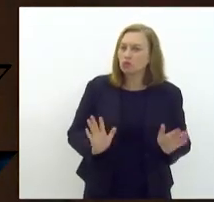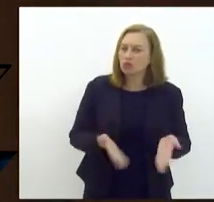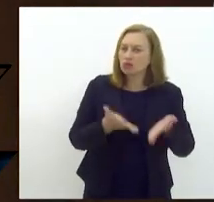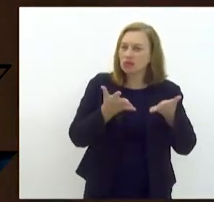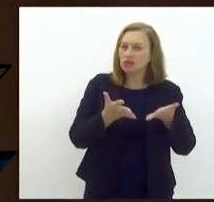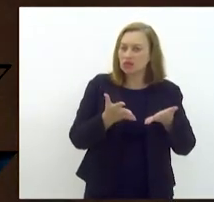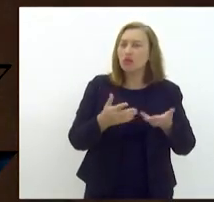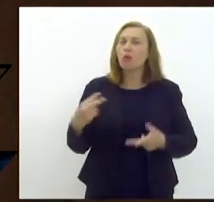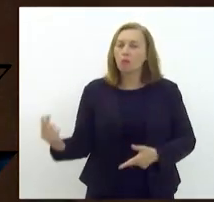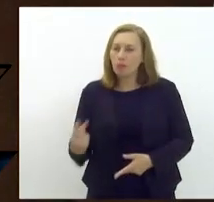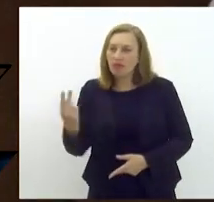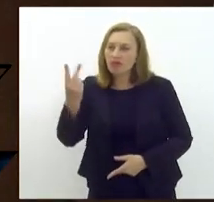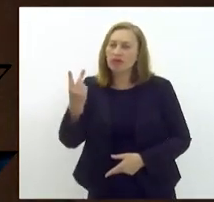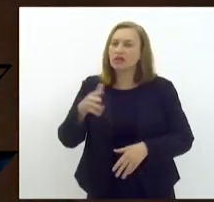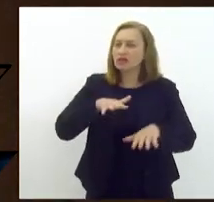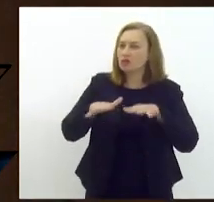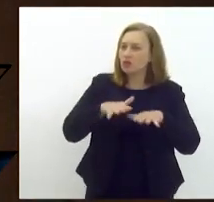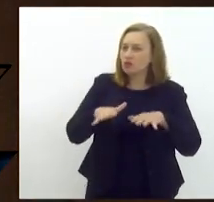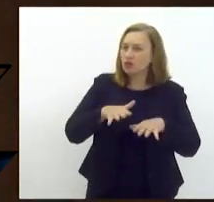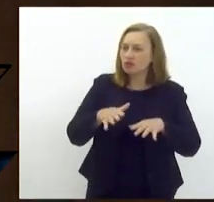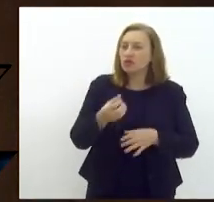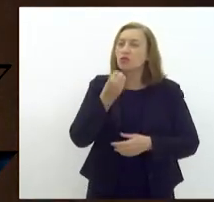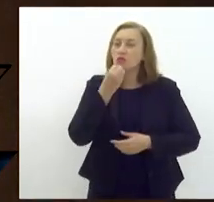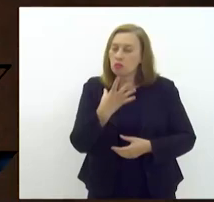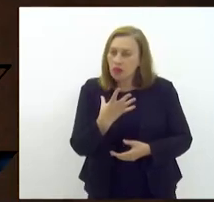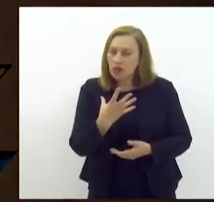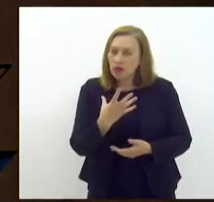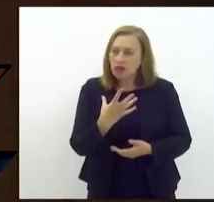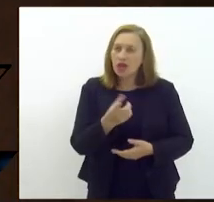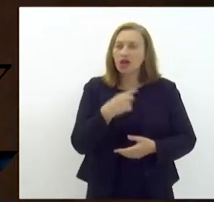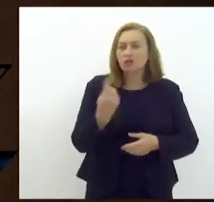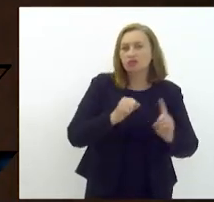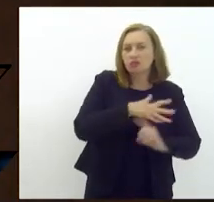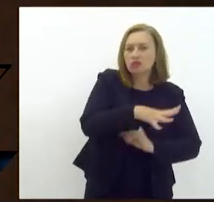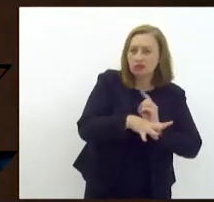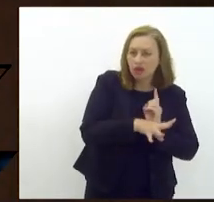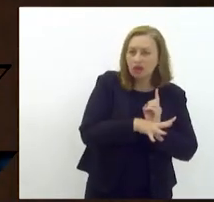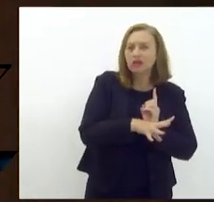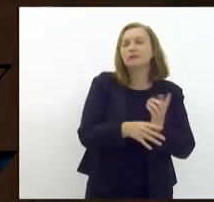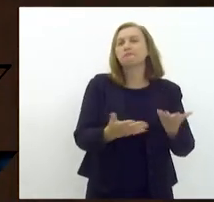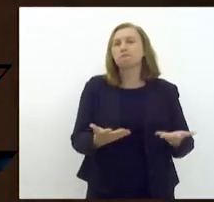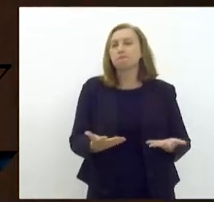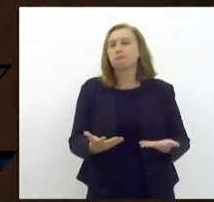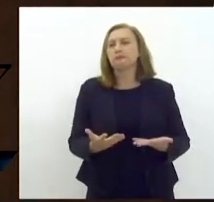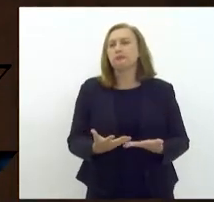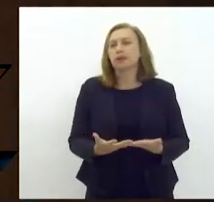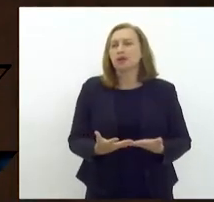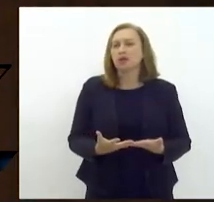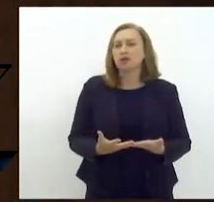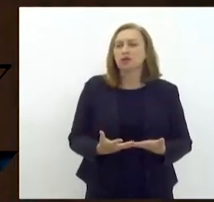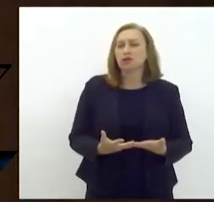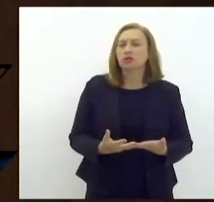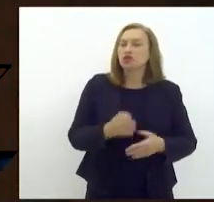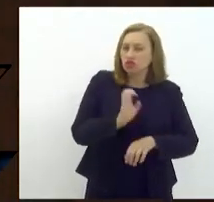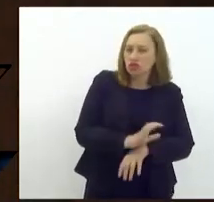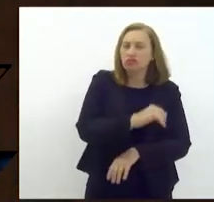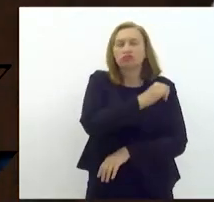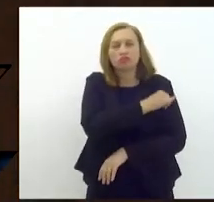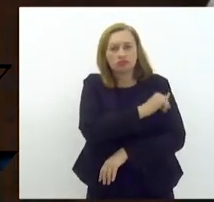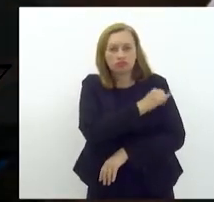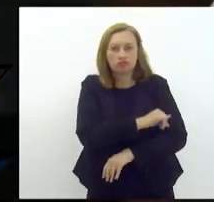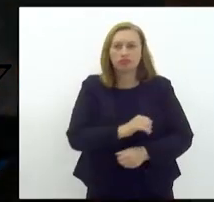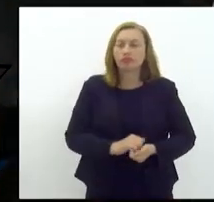para valorizar esse movimento que tem feito tanto bem ah nossa sociedade no nosso Estado do Rio de Janeiro